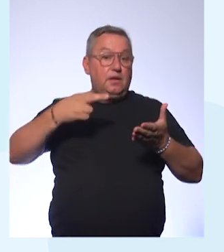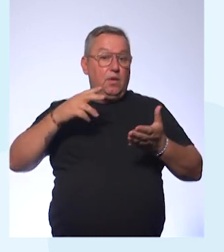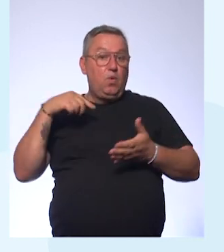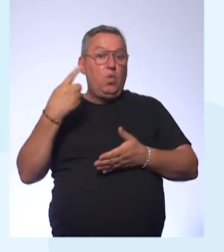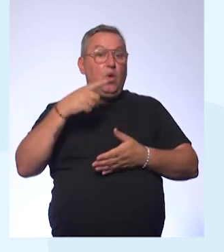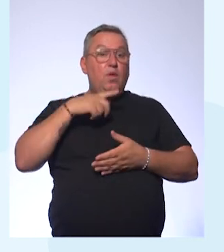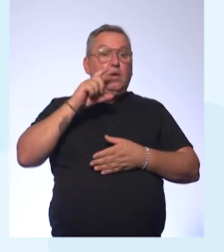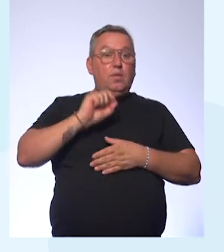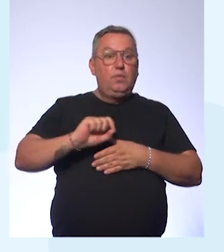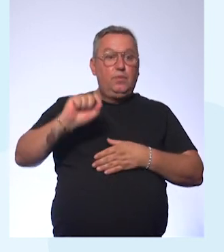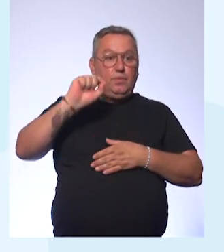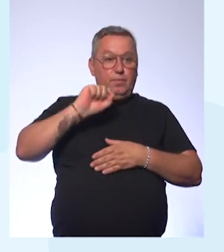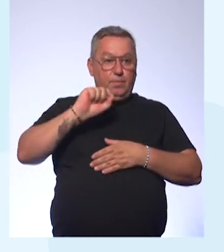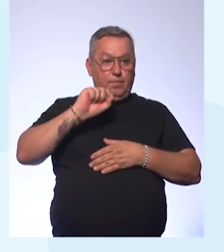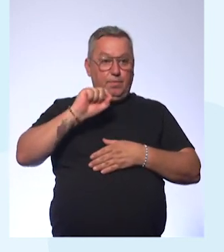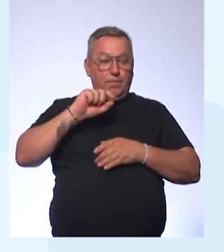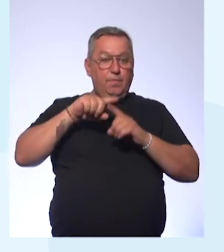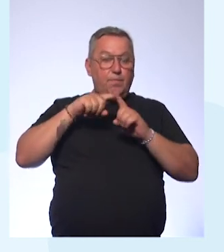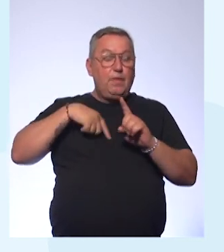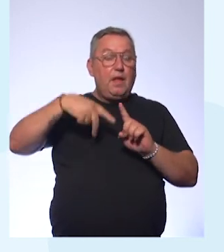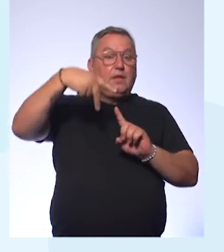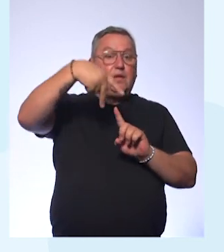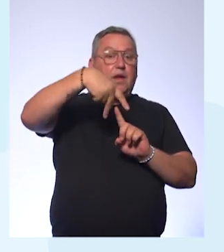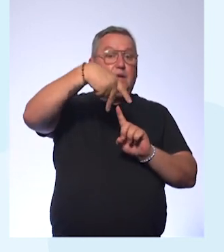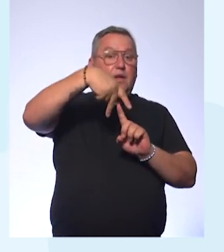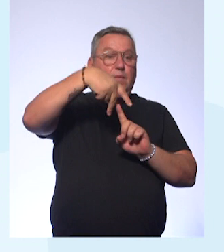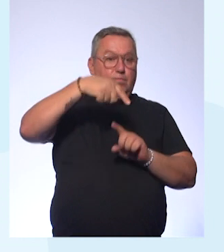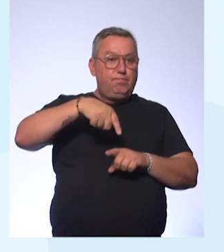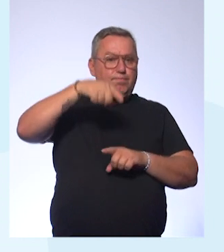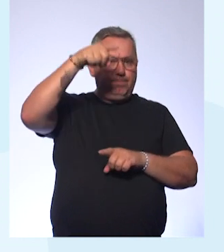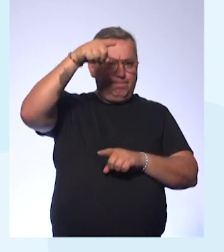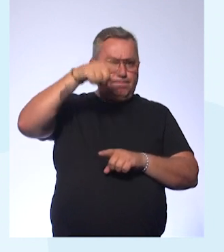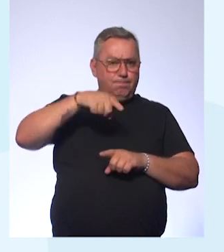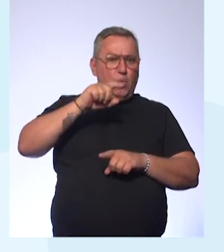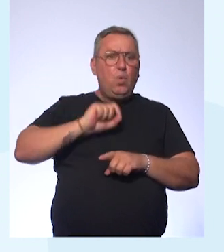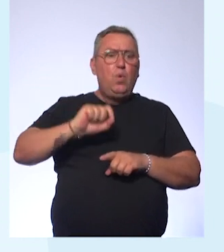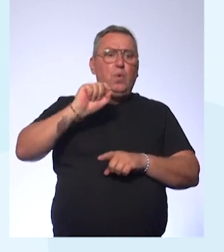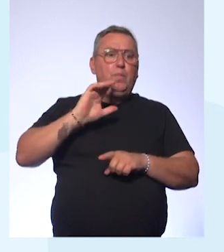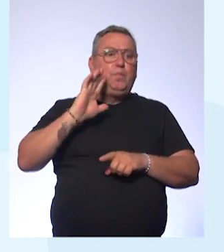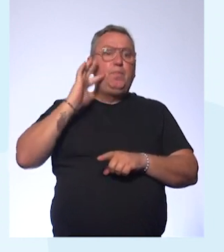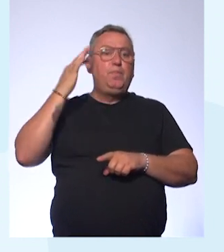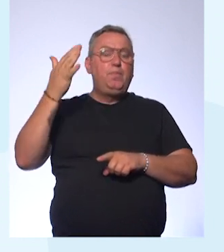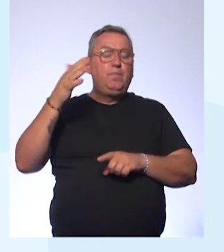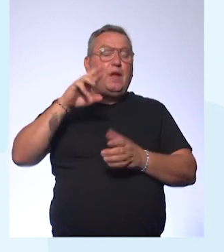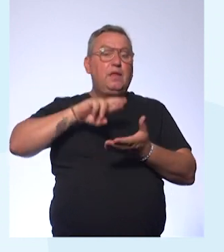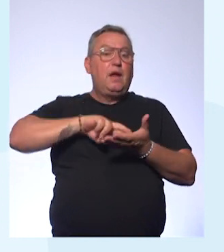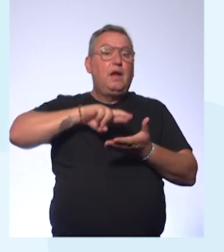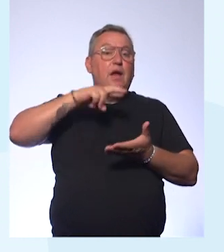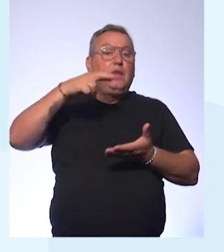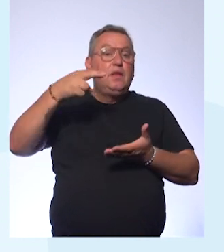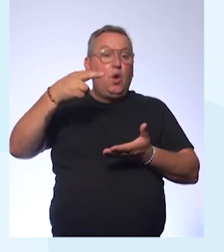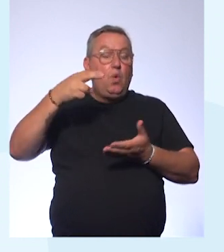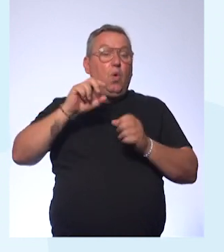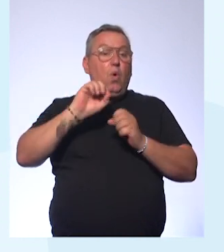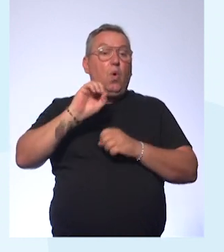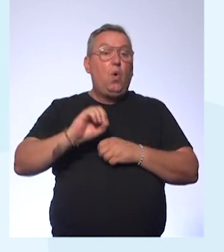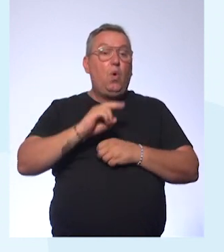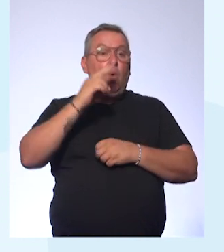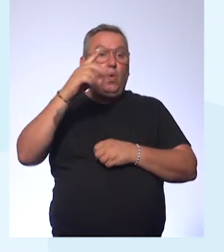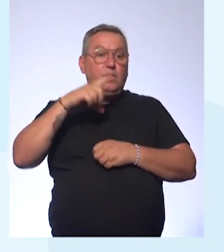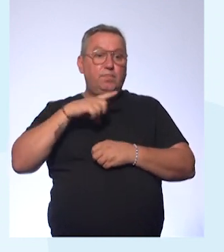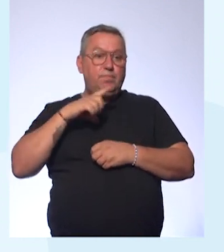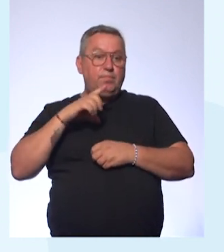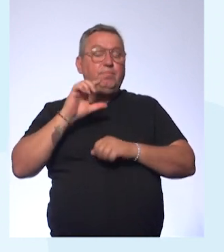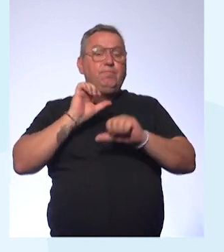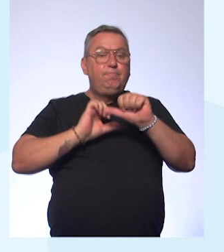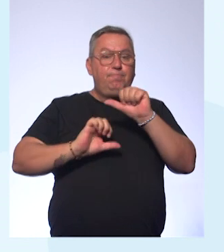temos aqui ao meio a setinha. Essa seta, ela indica que está ocorrendo a reação química ou que está